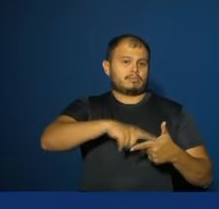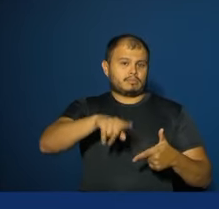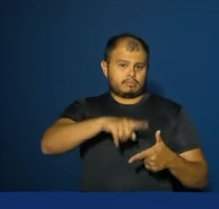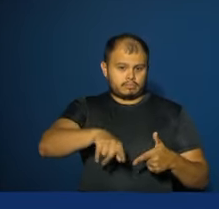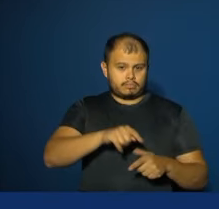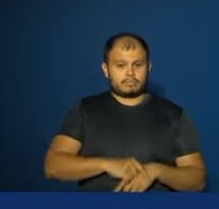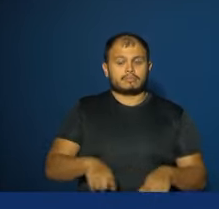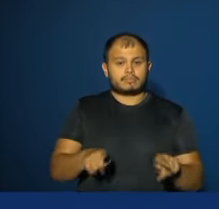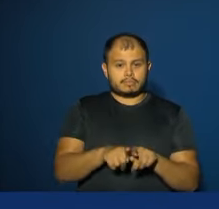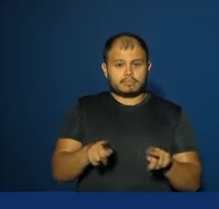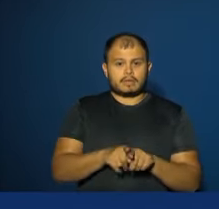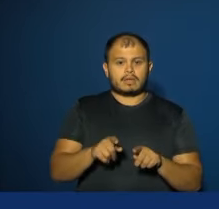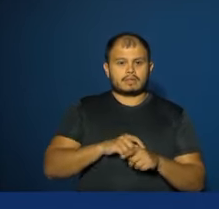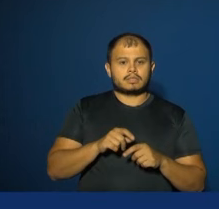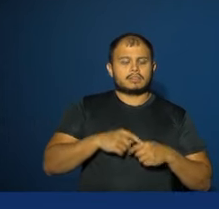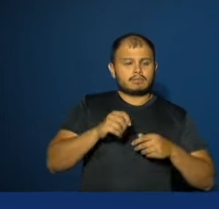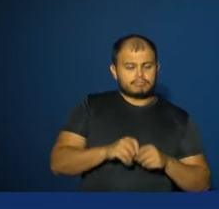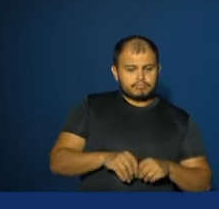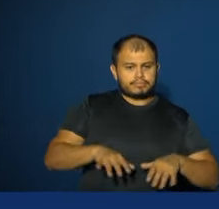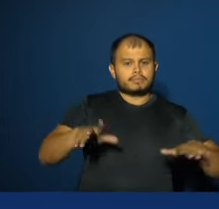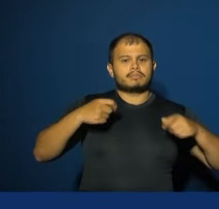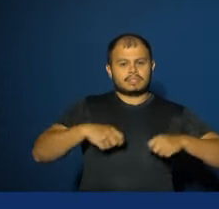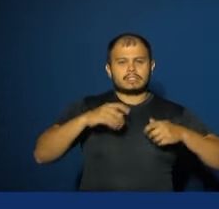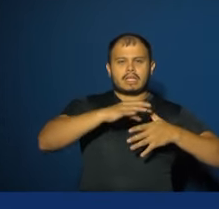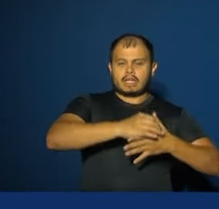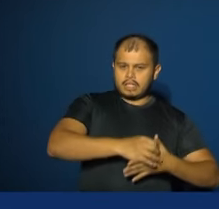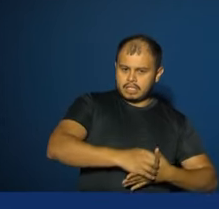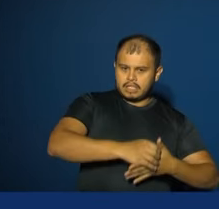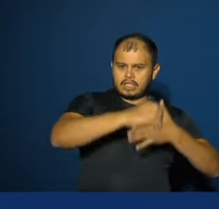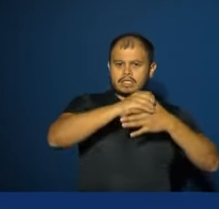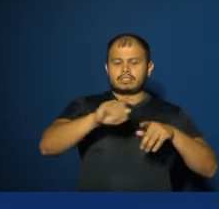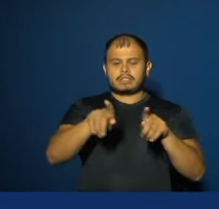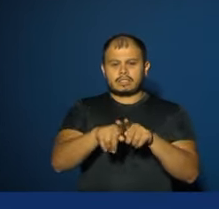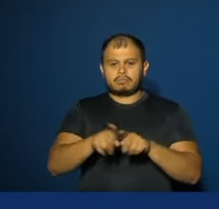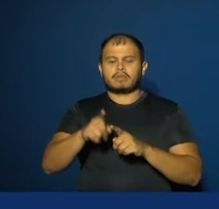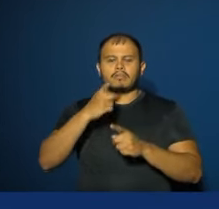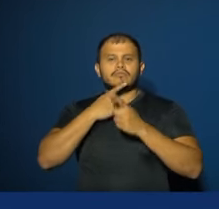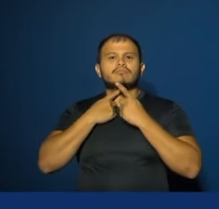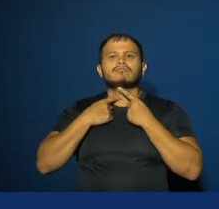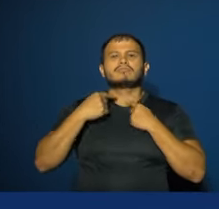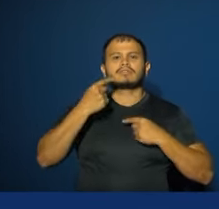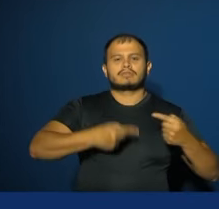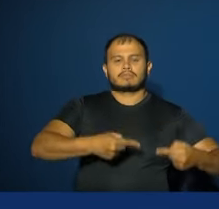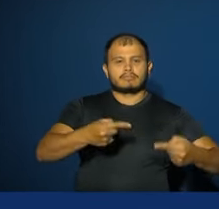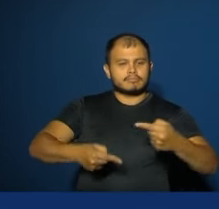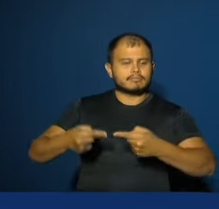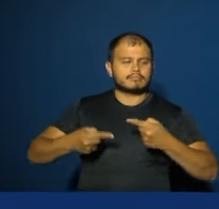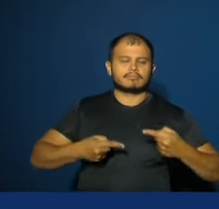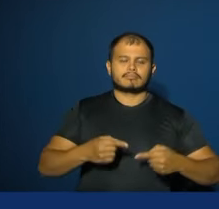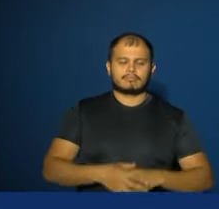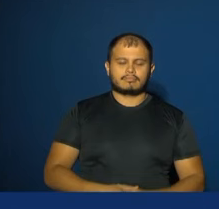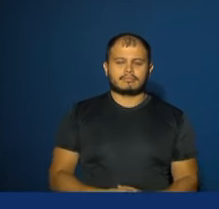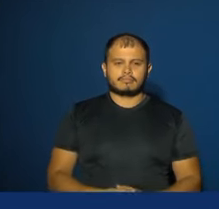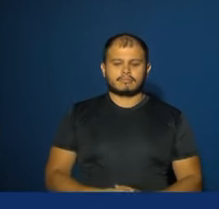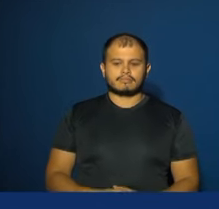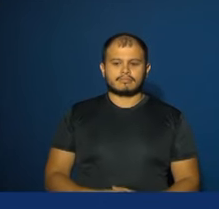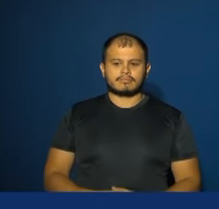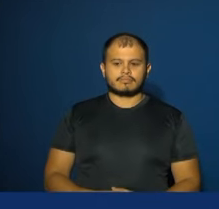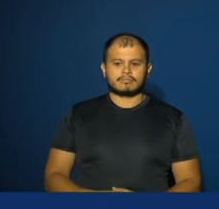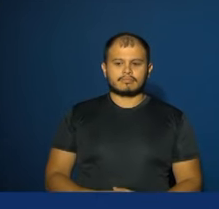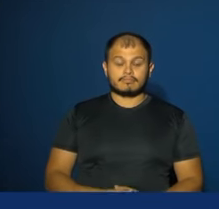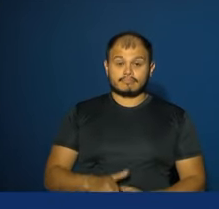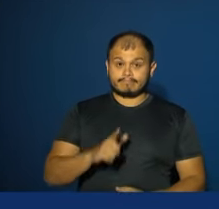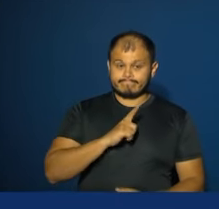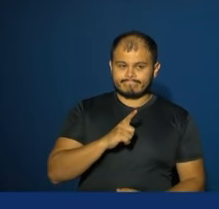ela precisa do engajamento, da liderança e da vontade política. E tenho a